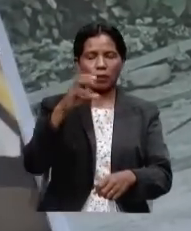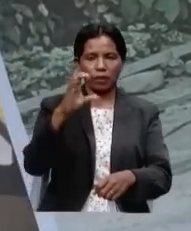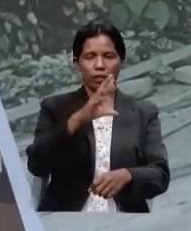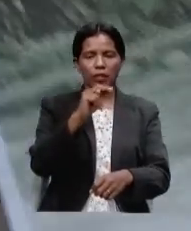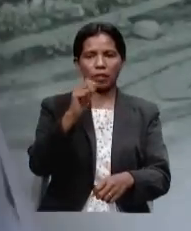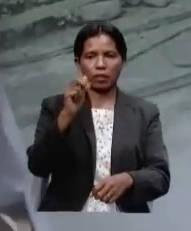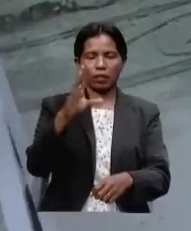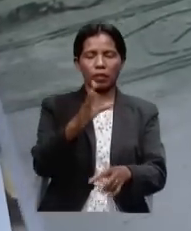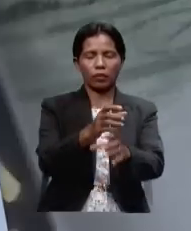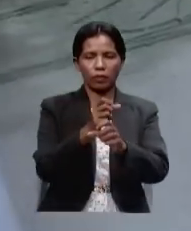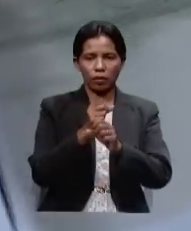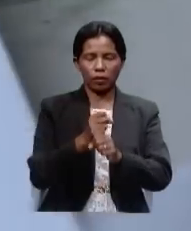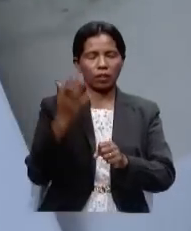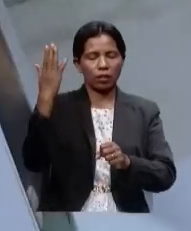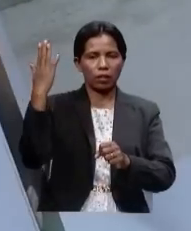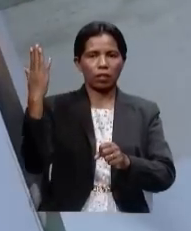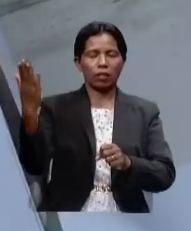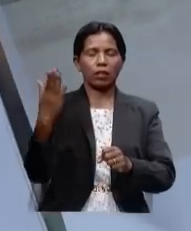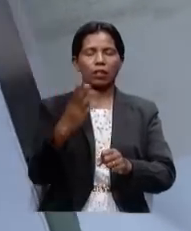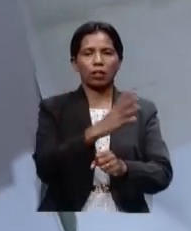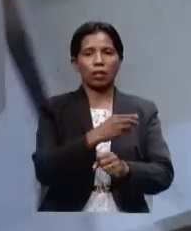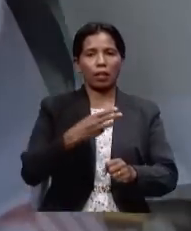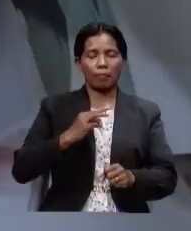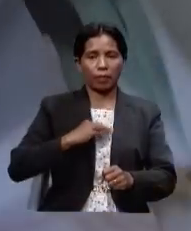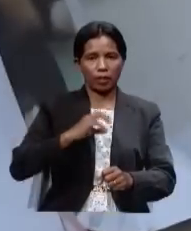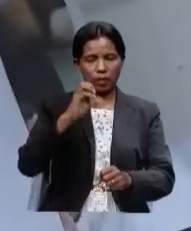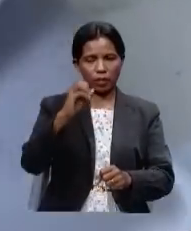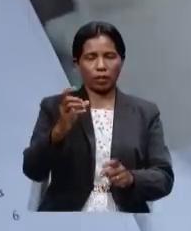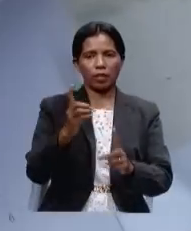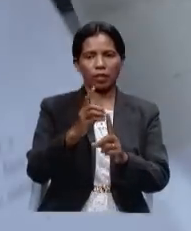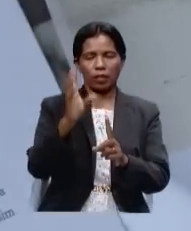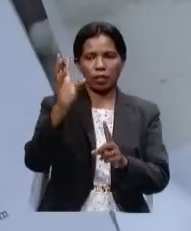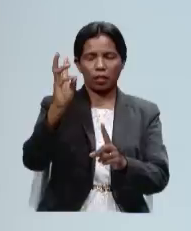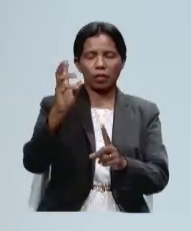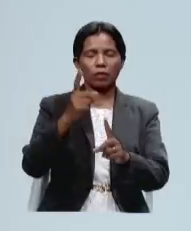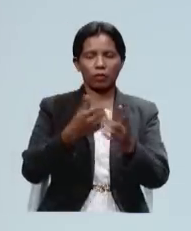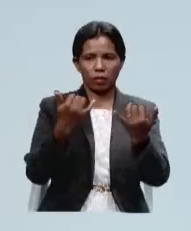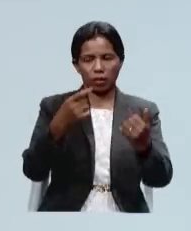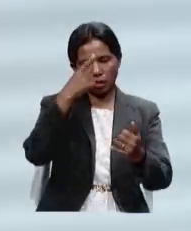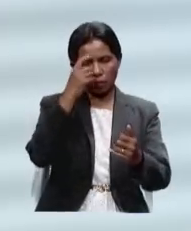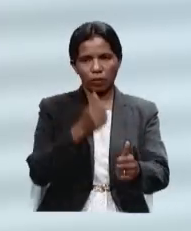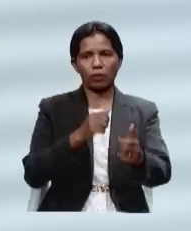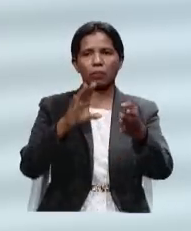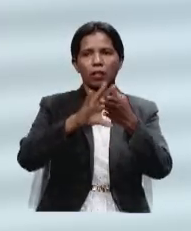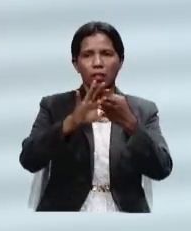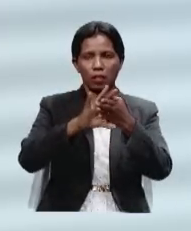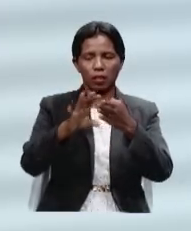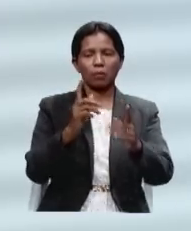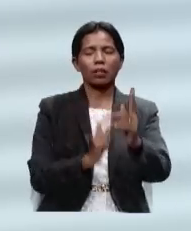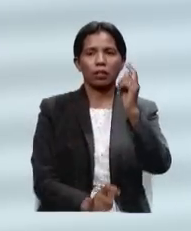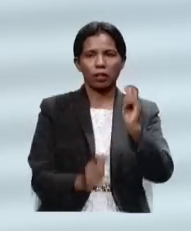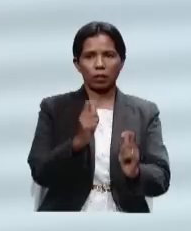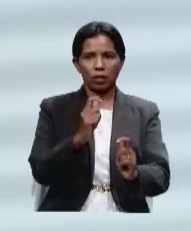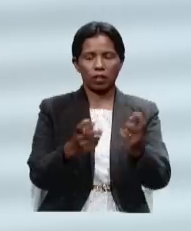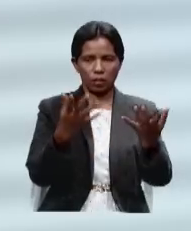a Centro Instrução Comandante Nicolau Lobato Metinaru e a Lorong Nen Fulangne tamba baseia ba carta mandado tribunal